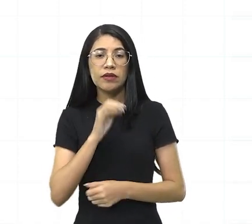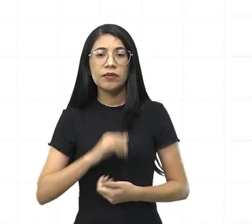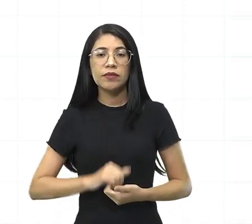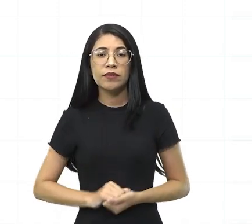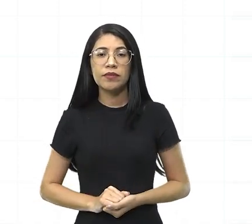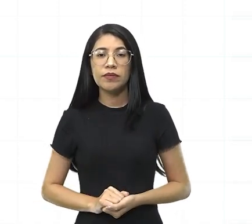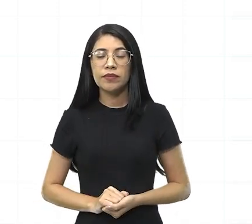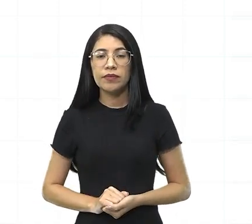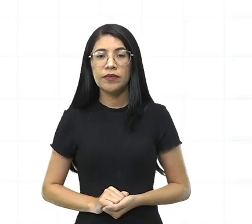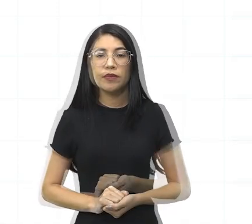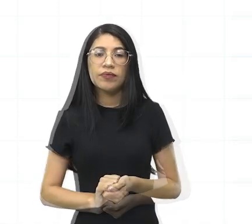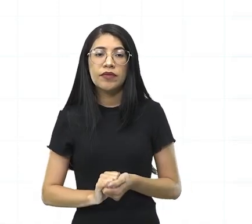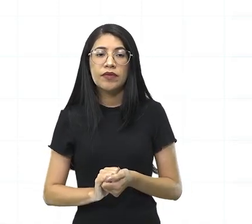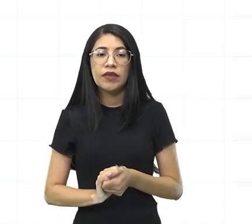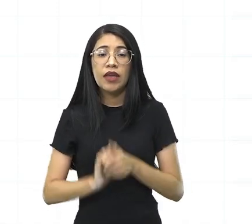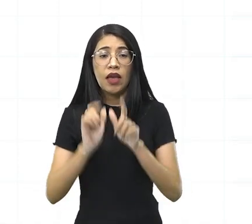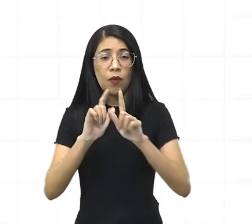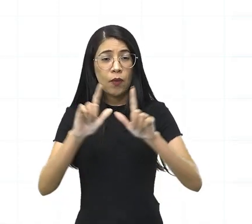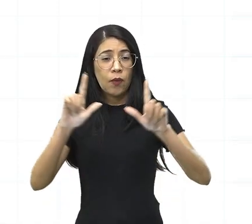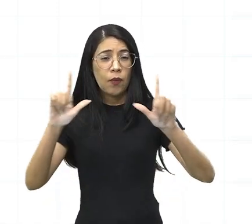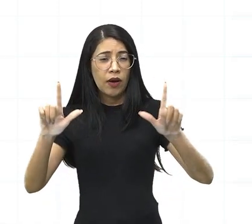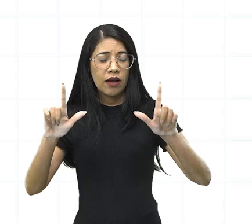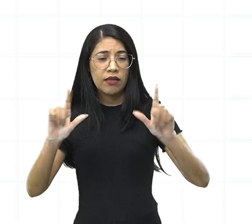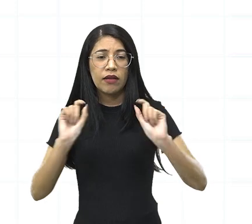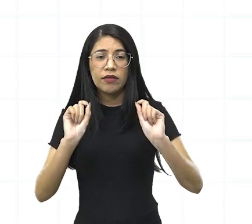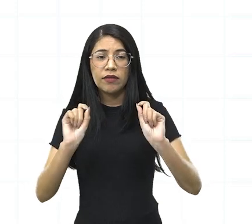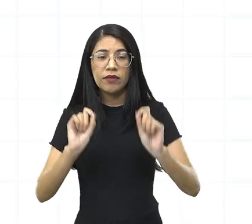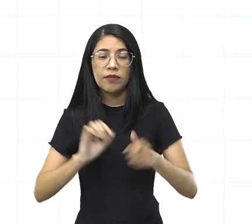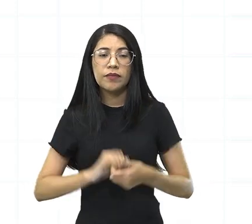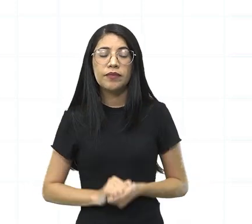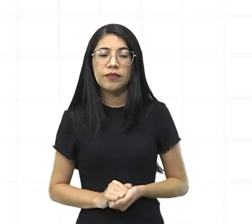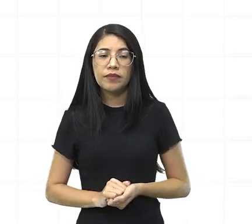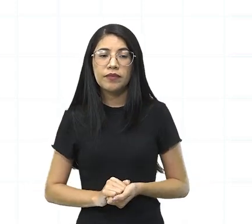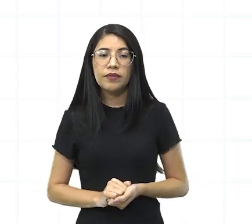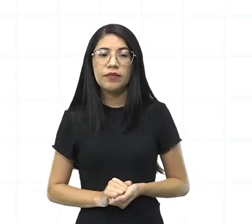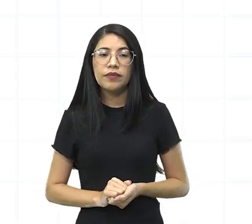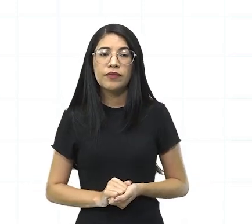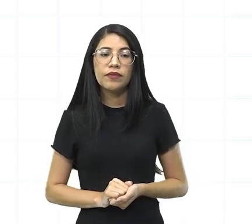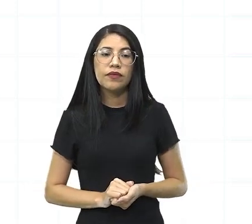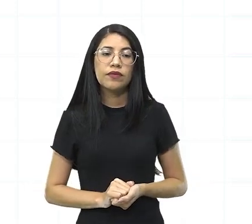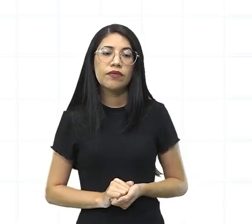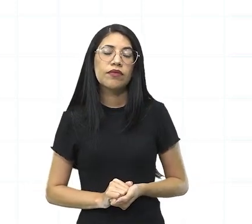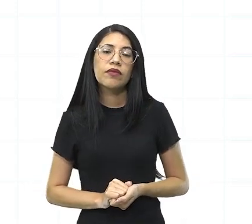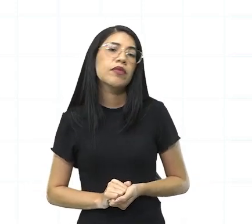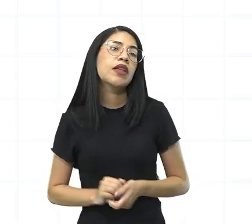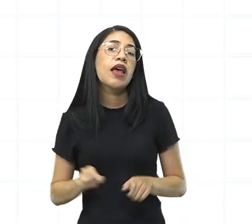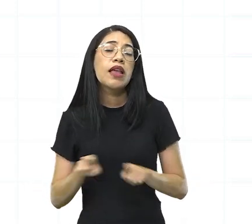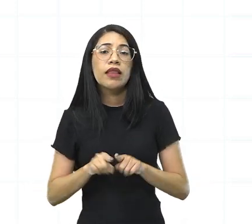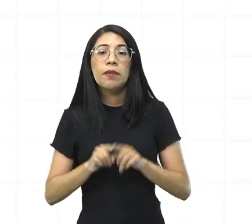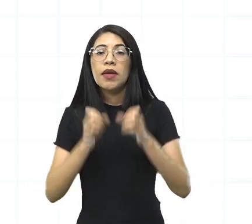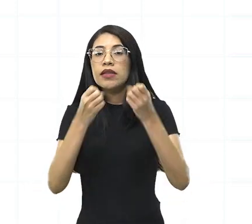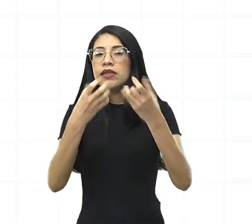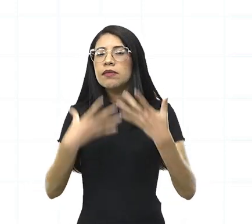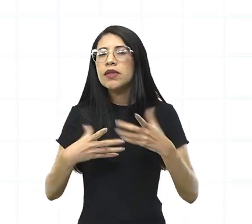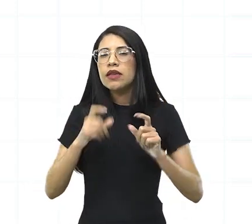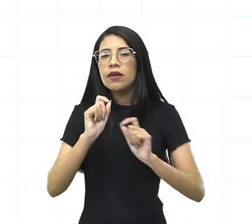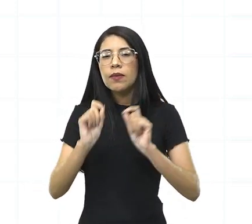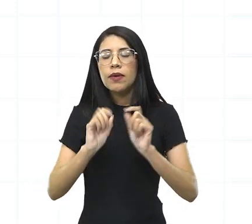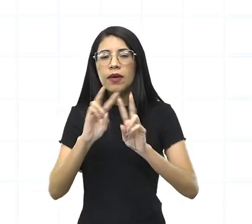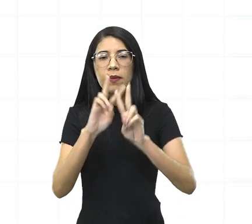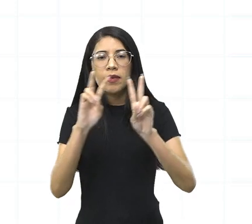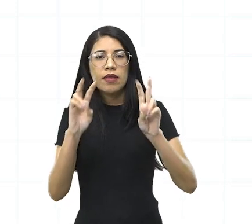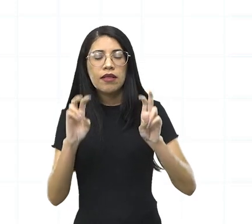exemplo. Vamos lá. É um cartaz, né? É um cartaz. Aí também fala sobre